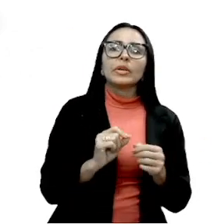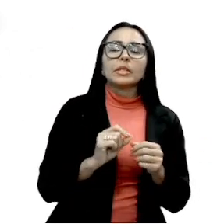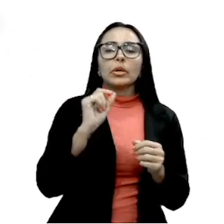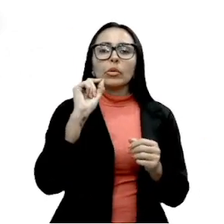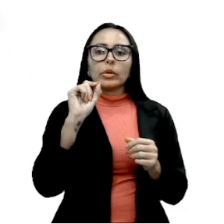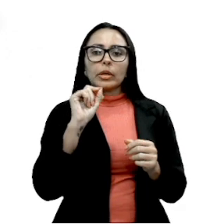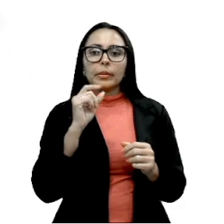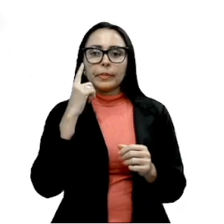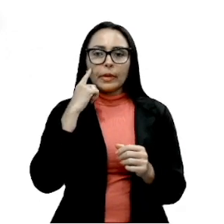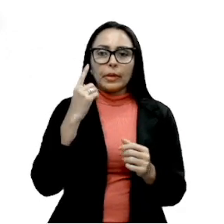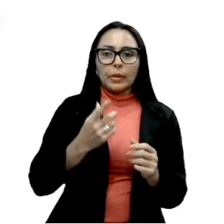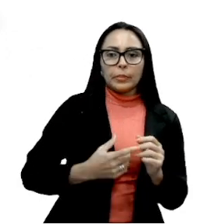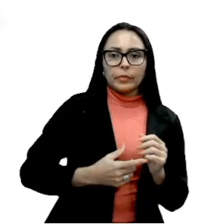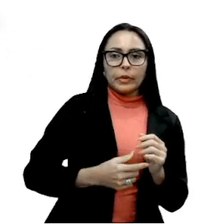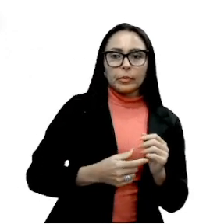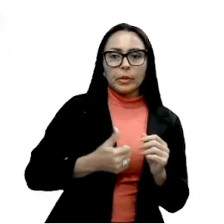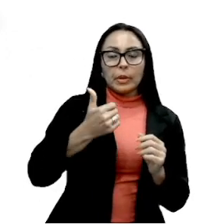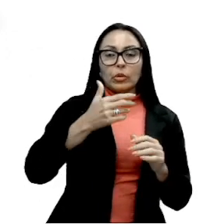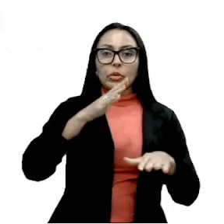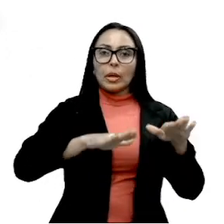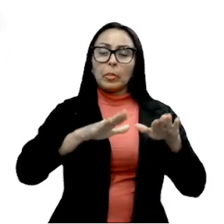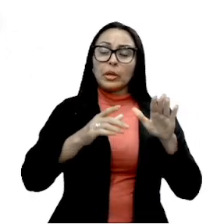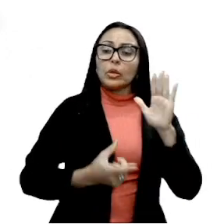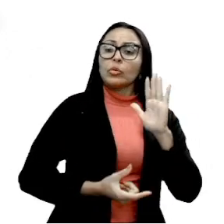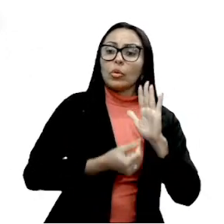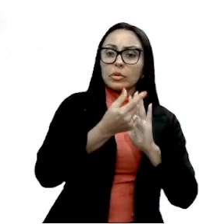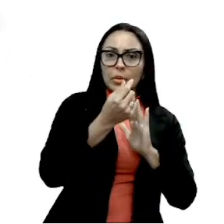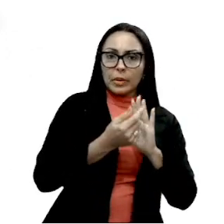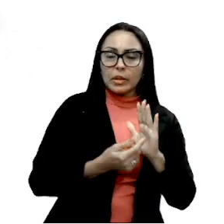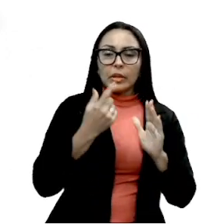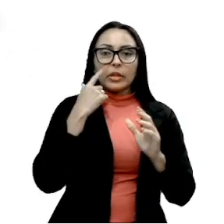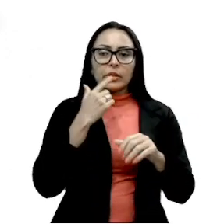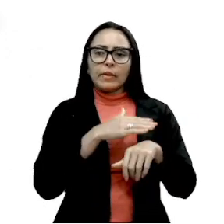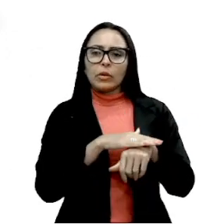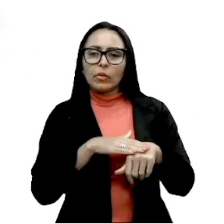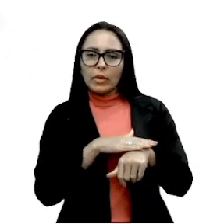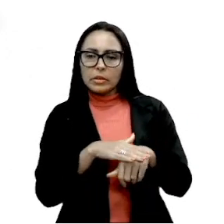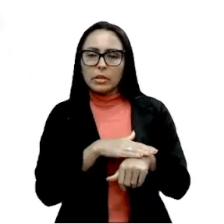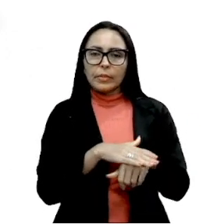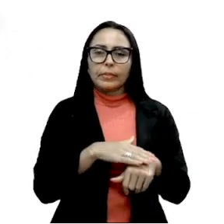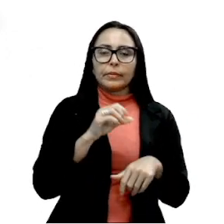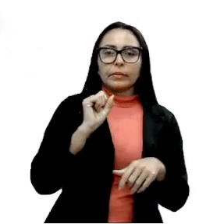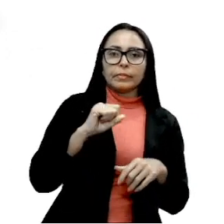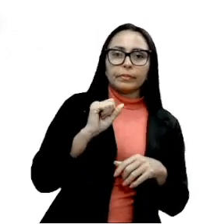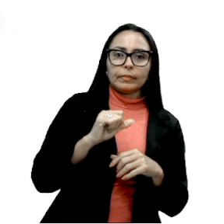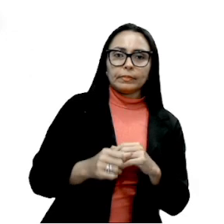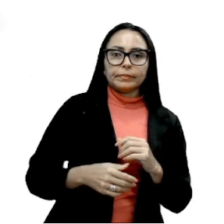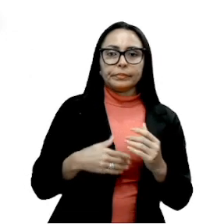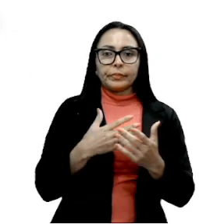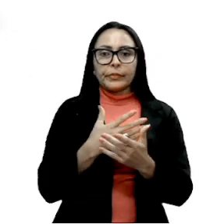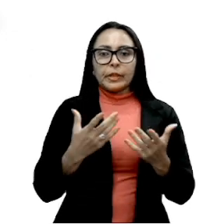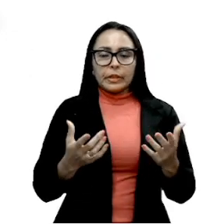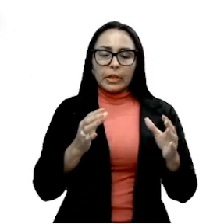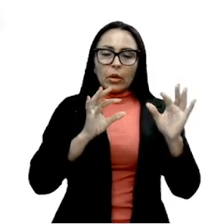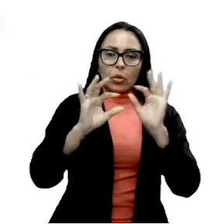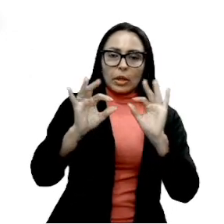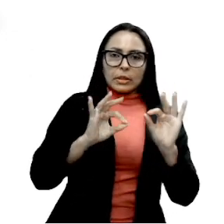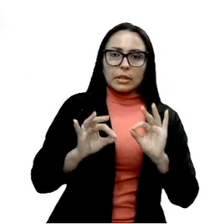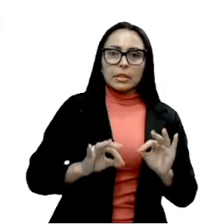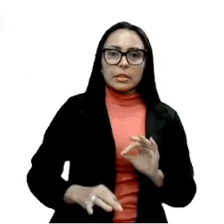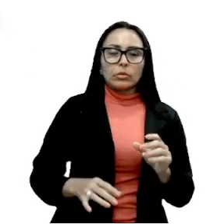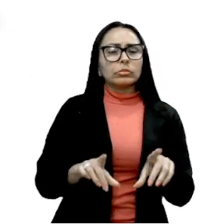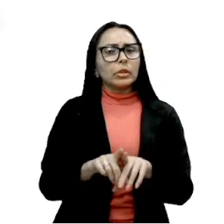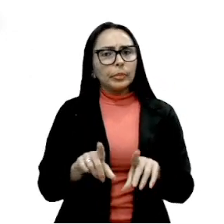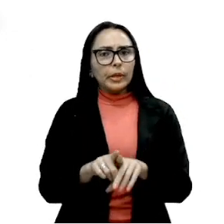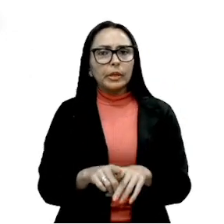primeiro que chega. Dependendo do orçamento, ele já vai conversar, já vai dizer, repassar a ordem do dia, e tem a produção que chega em seguida com ele.